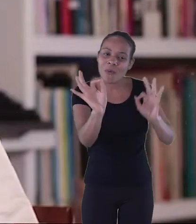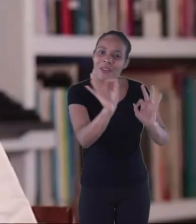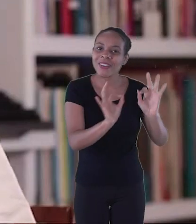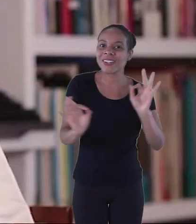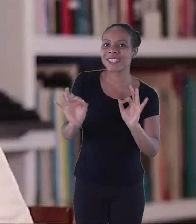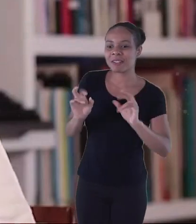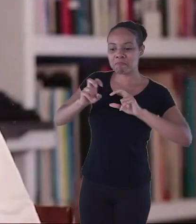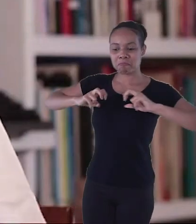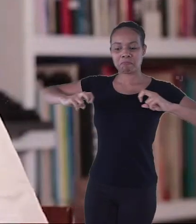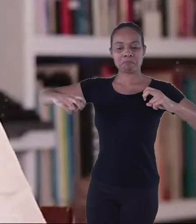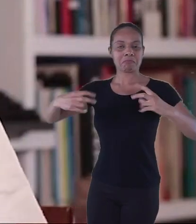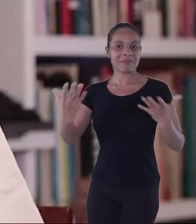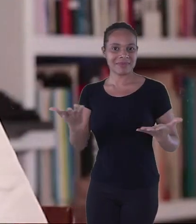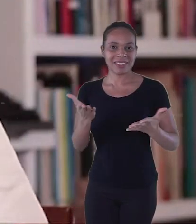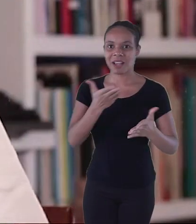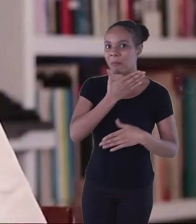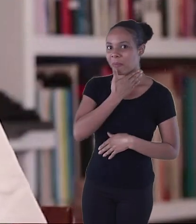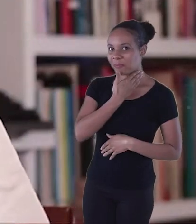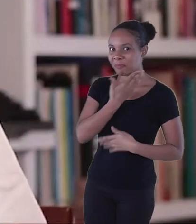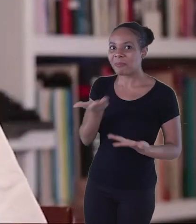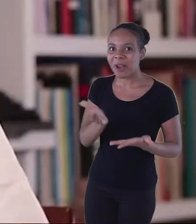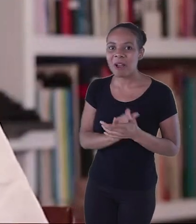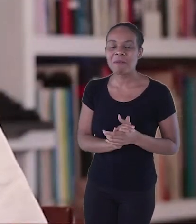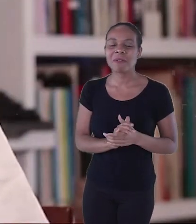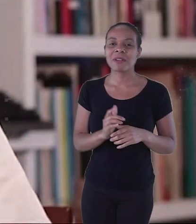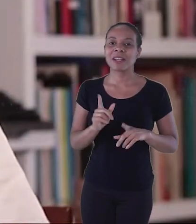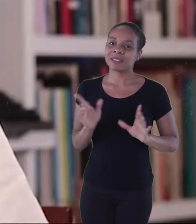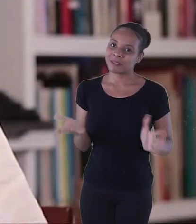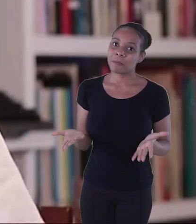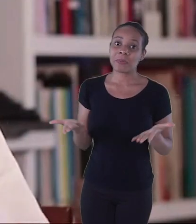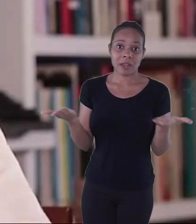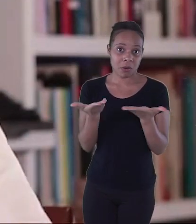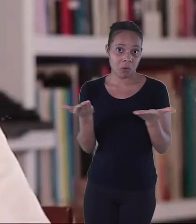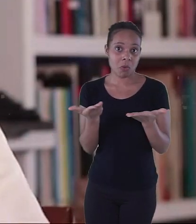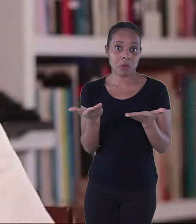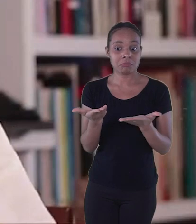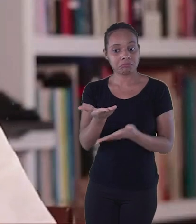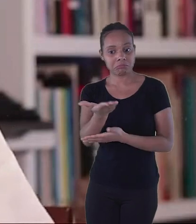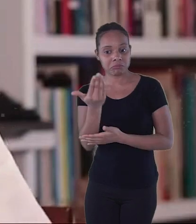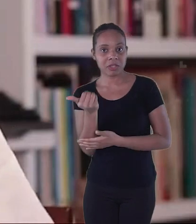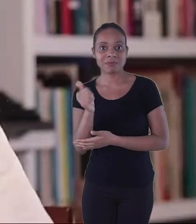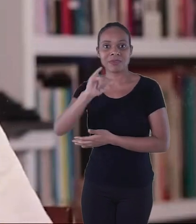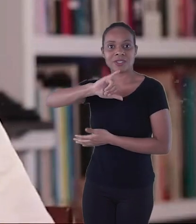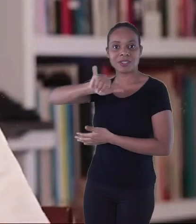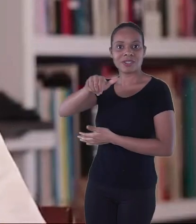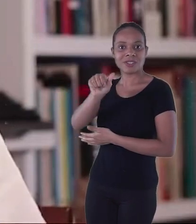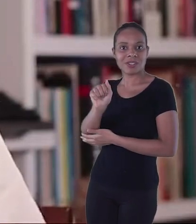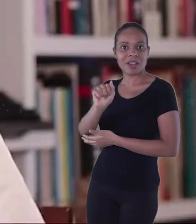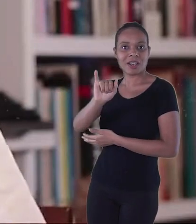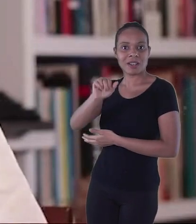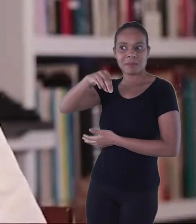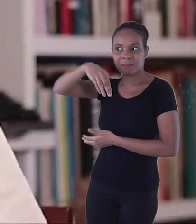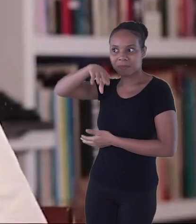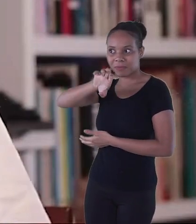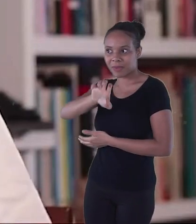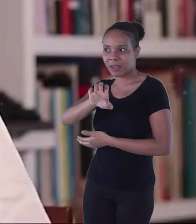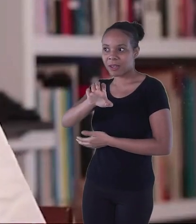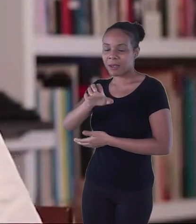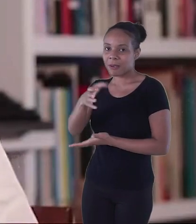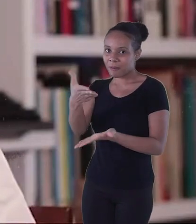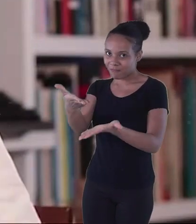mesa. Eu queria deixar até um pouquinho para depois, mas vamos a falar. Jaime, conta como é que você